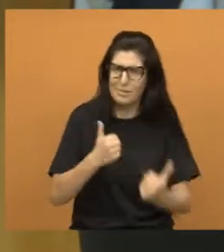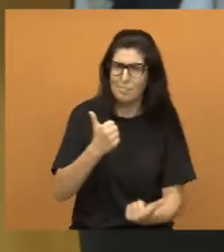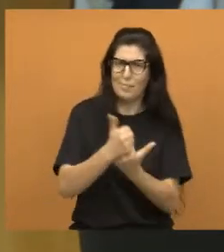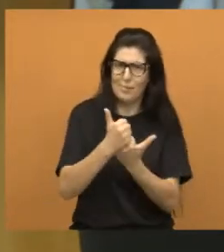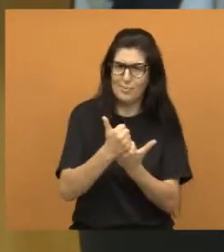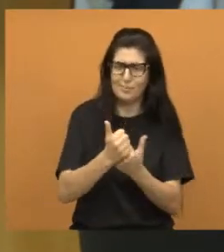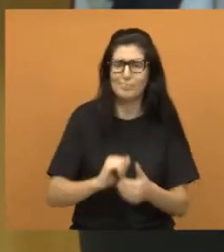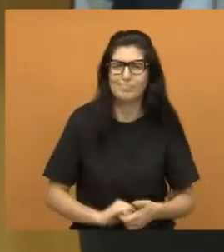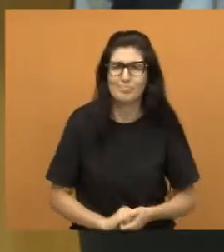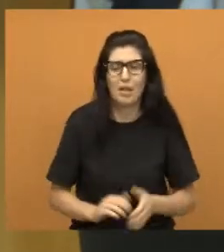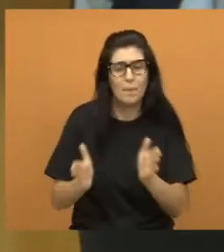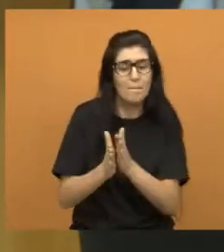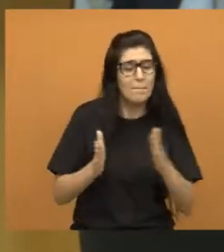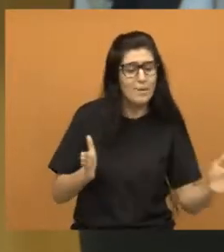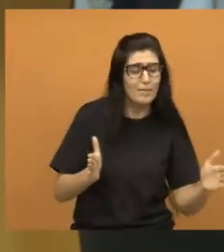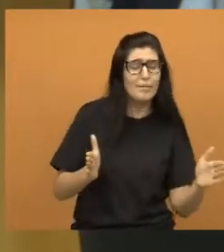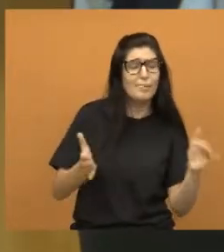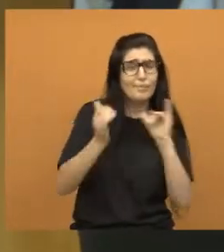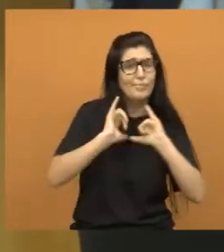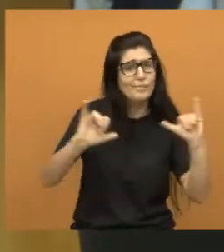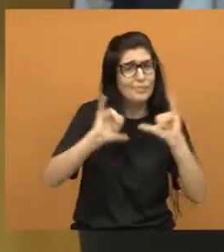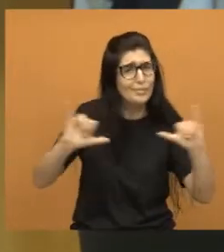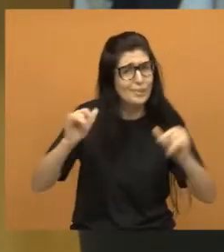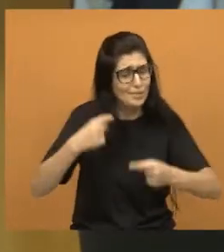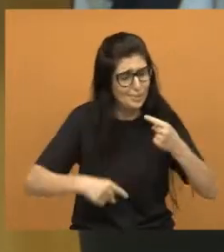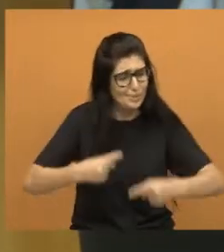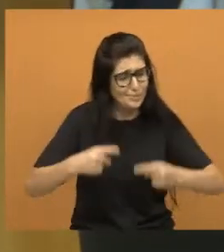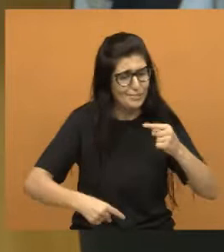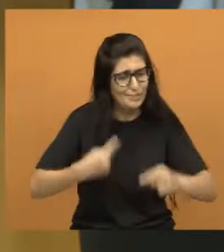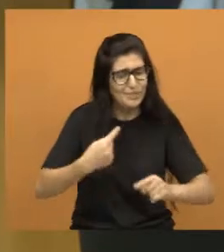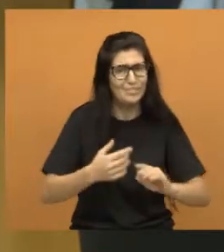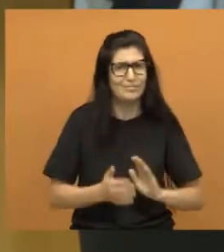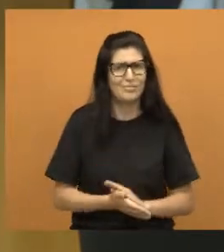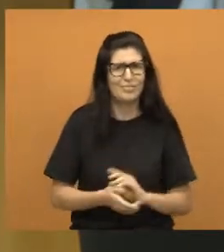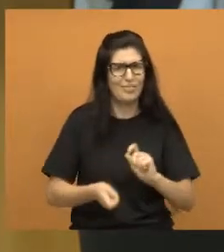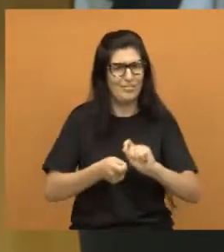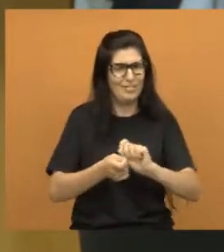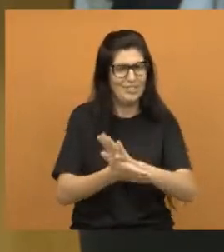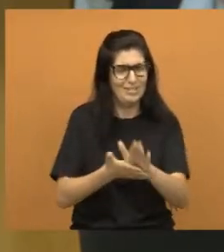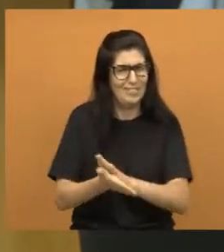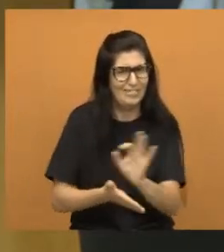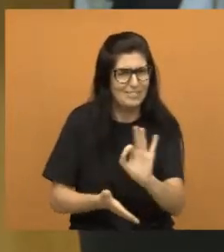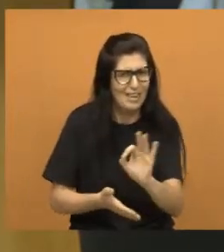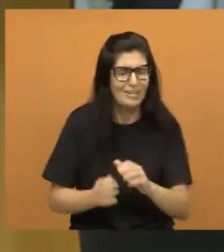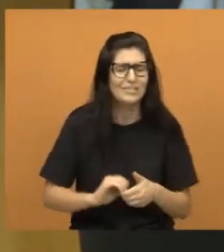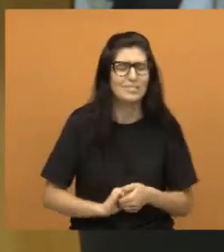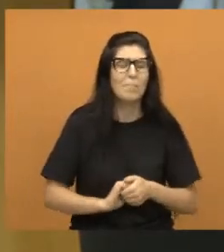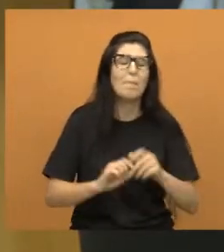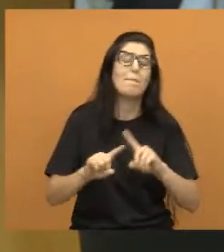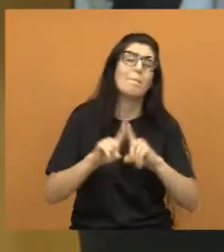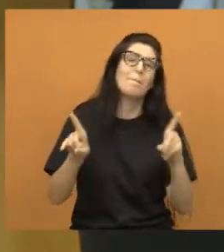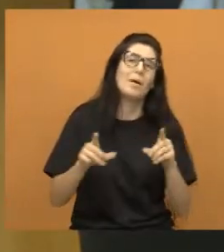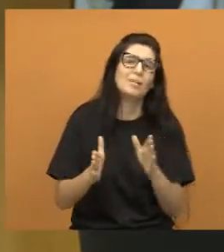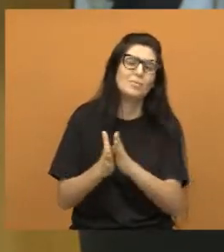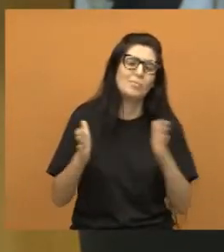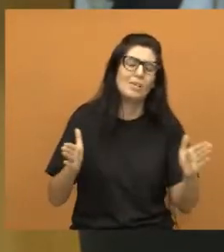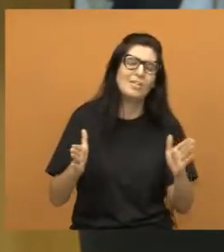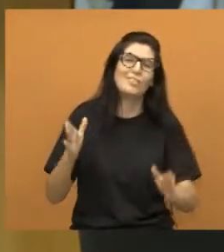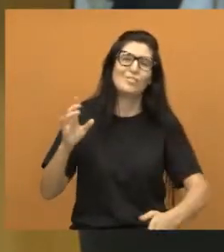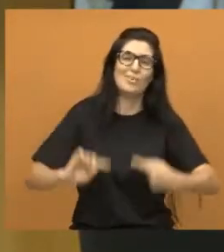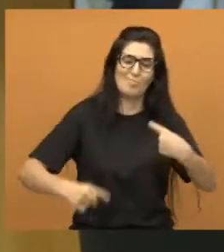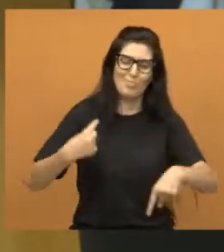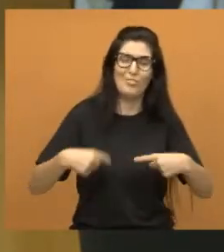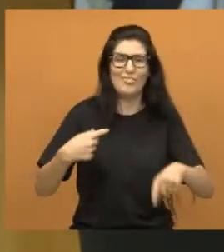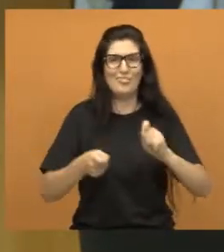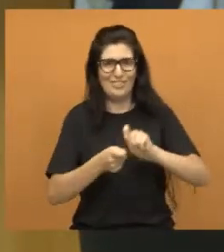Aí, na época da campanha, ele não vai fazer nada em campo agora. Na época da campanha, ele vai fazer. Ele vai